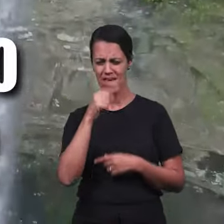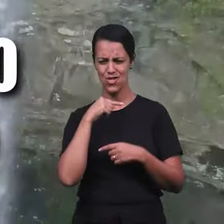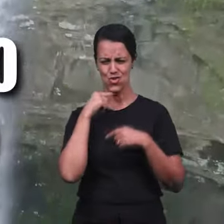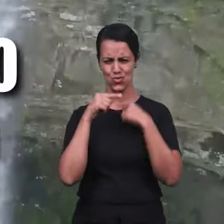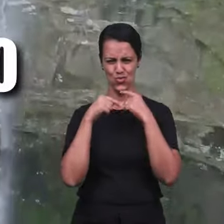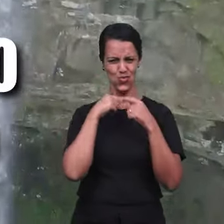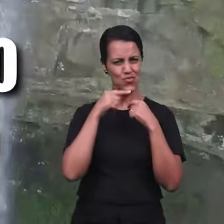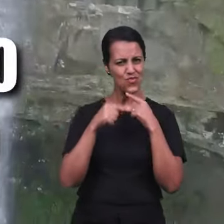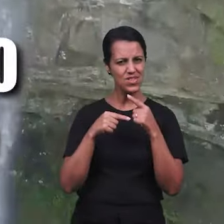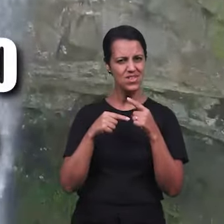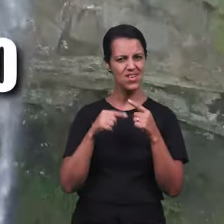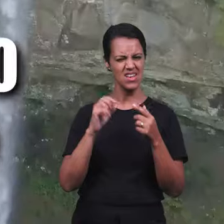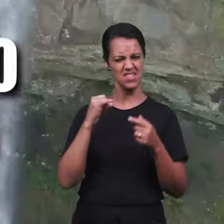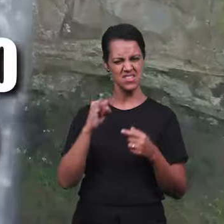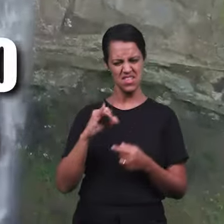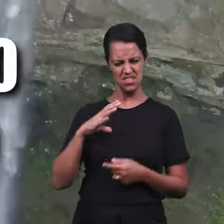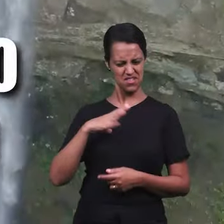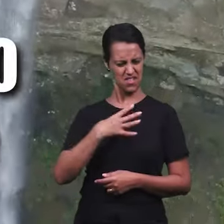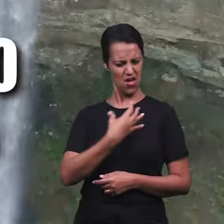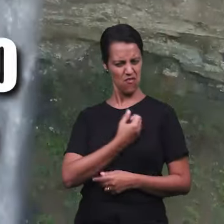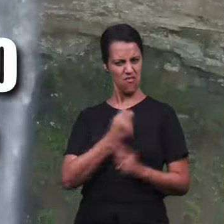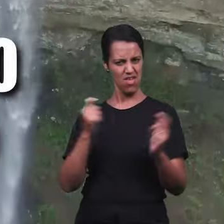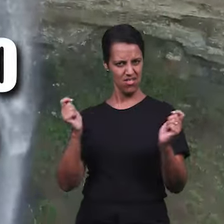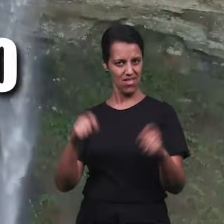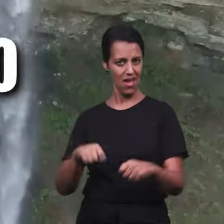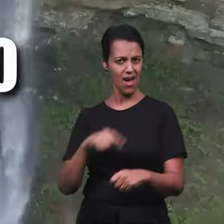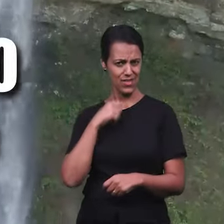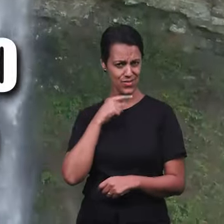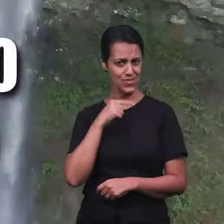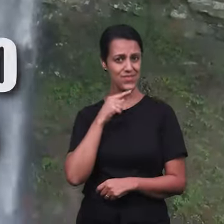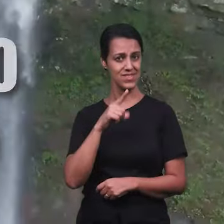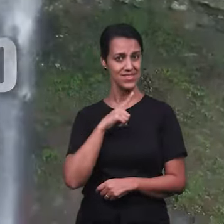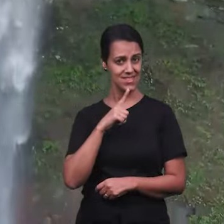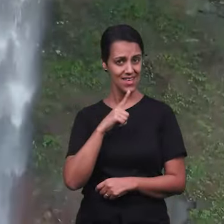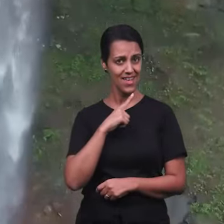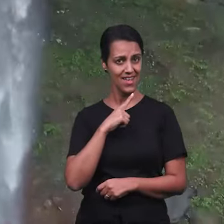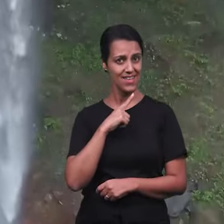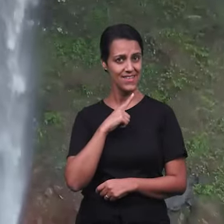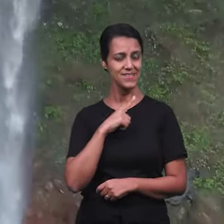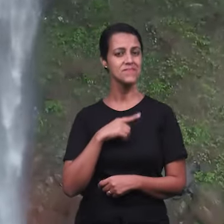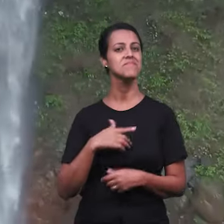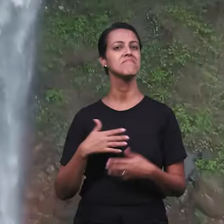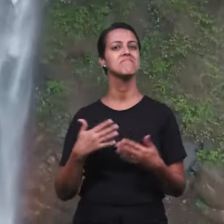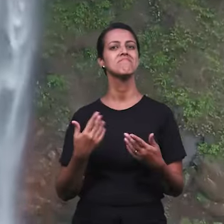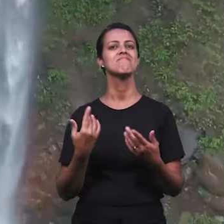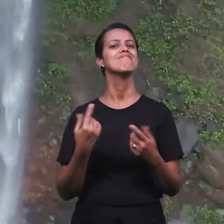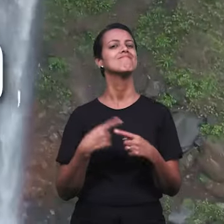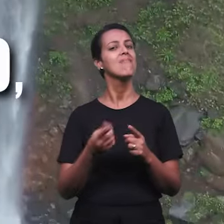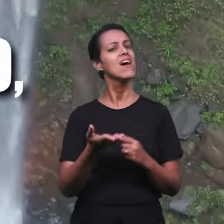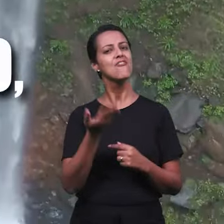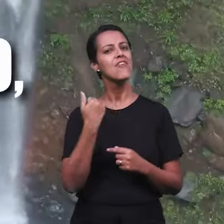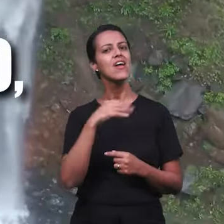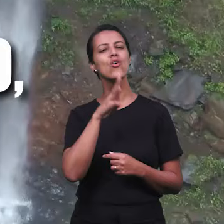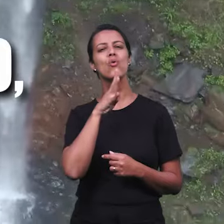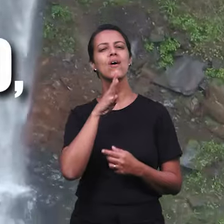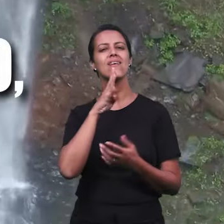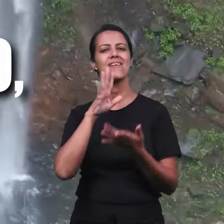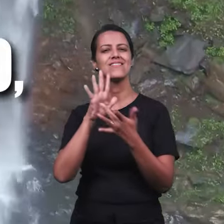duvidando do seu poder de salvar Pois vem